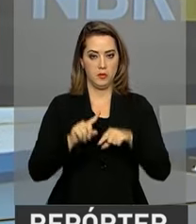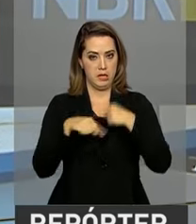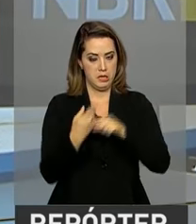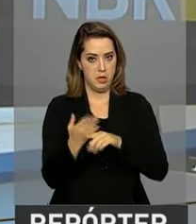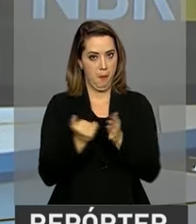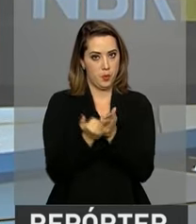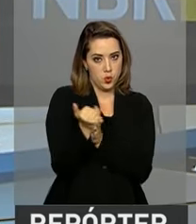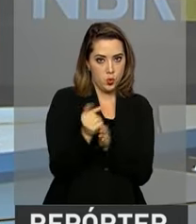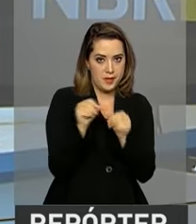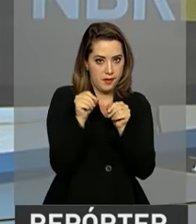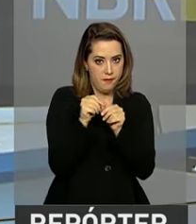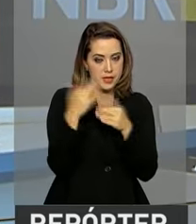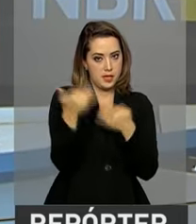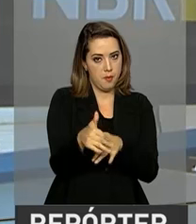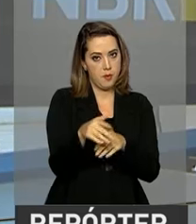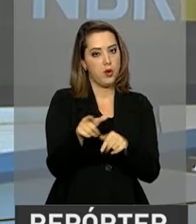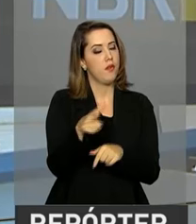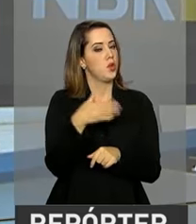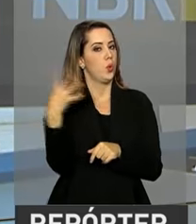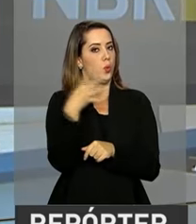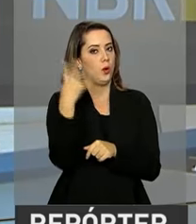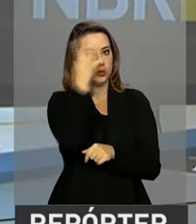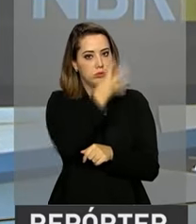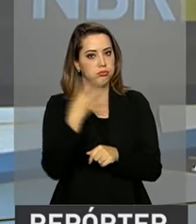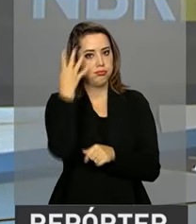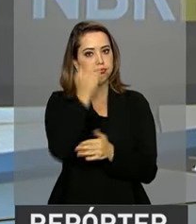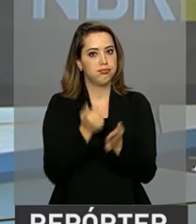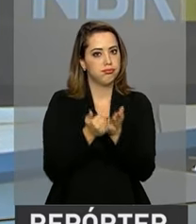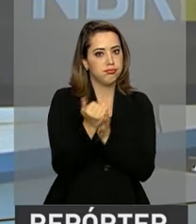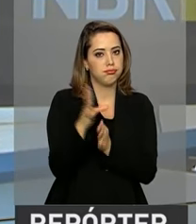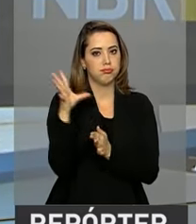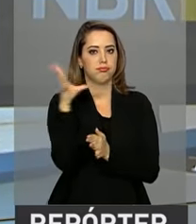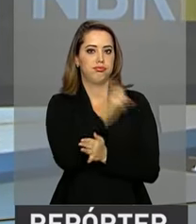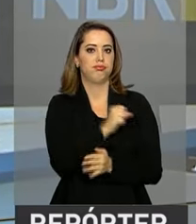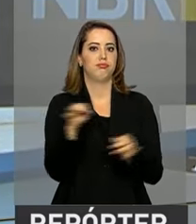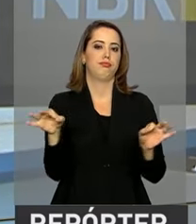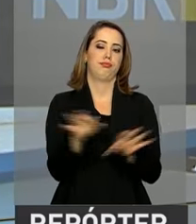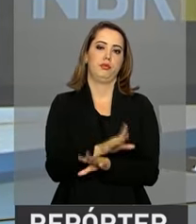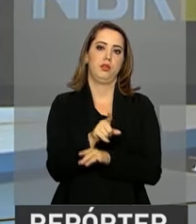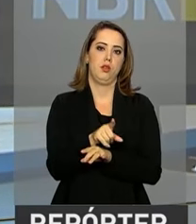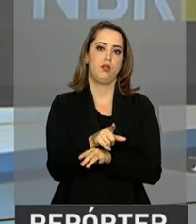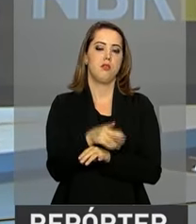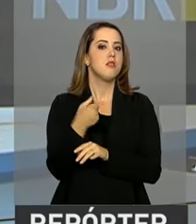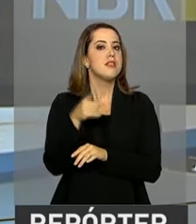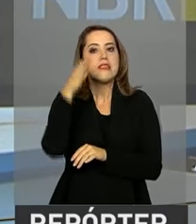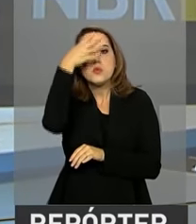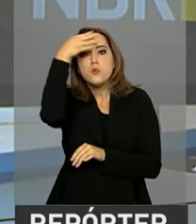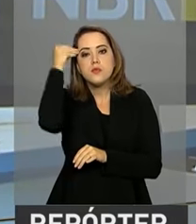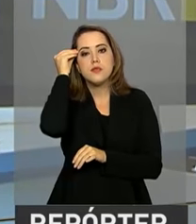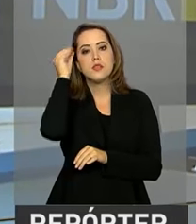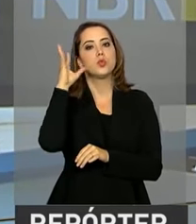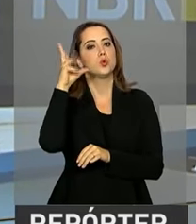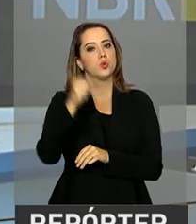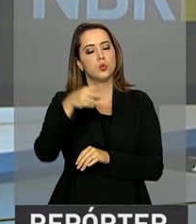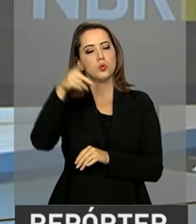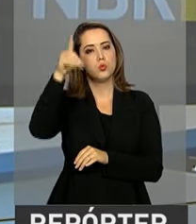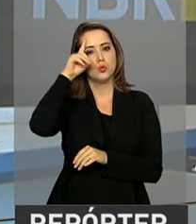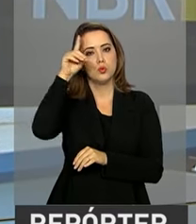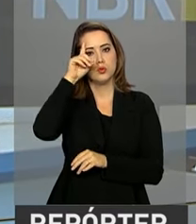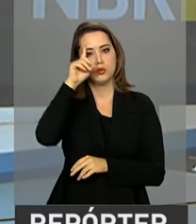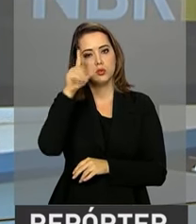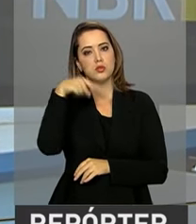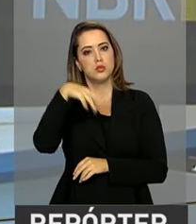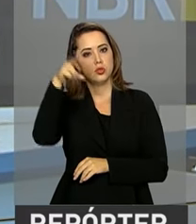o simulado os Estudantes têm até 4 horas seguidas para a conclusão do exame e não se esqueça todos os dias de segunda a